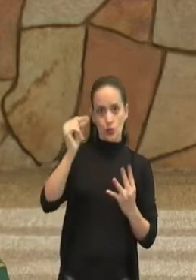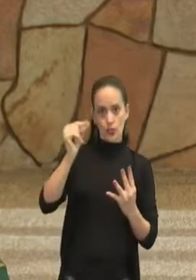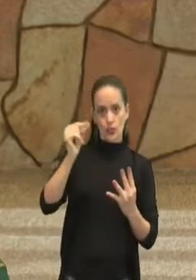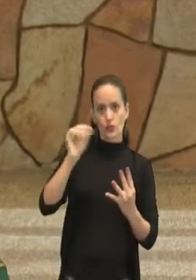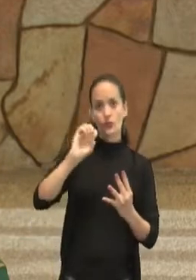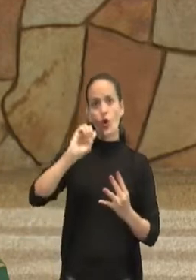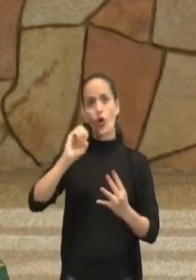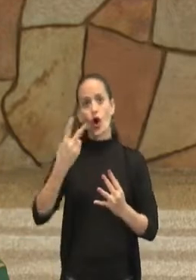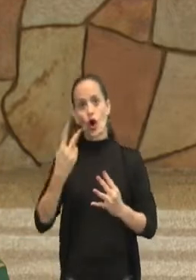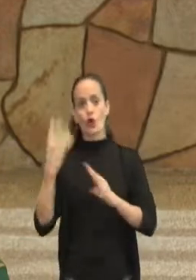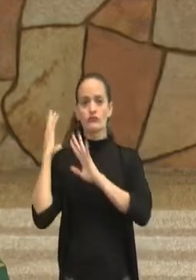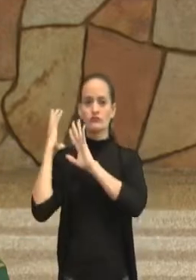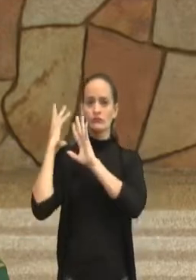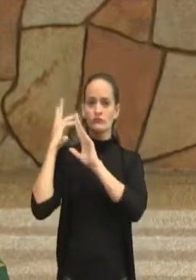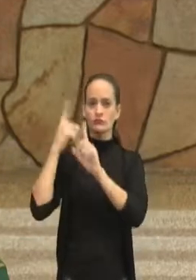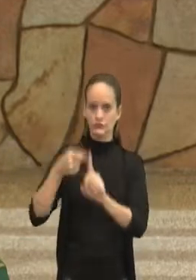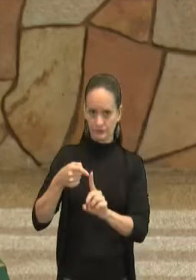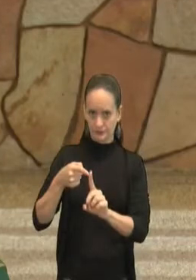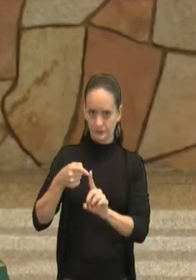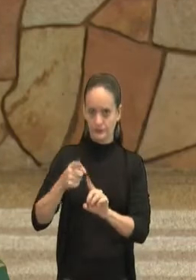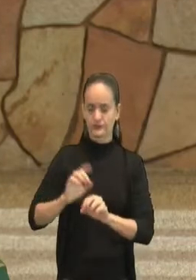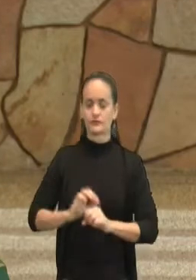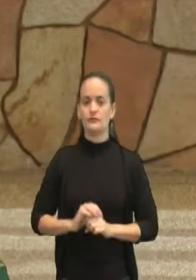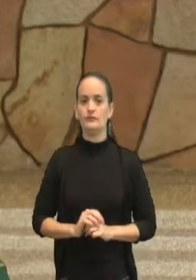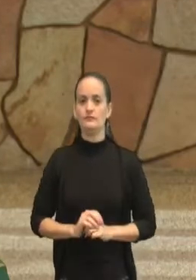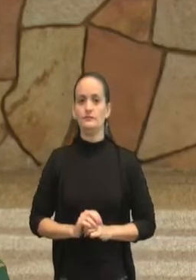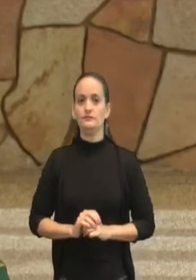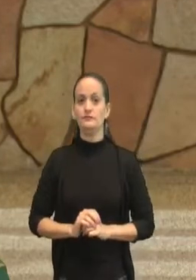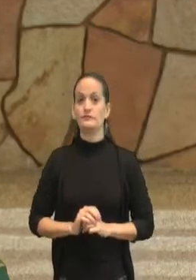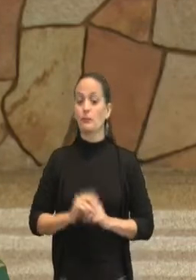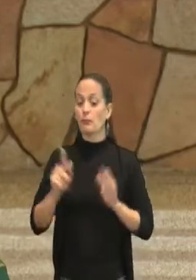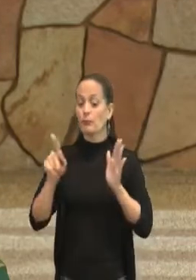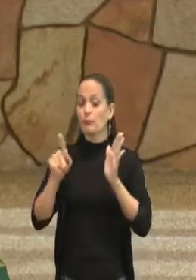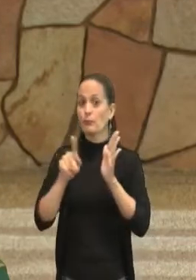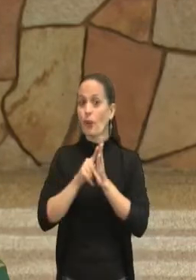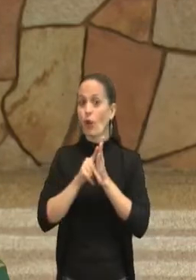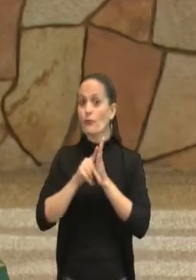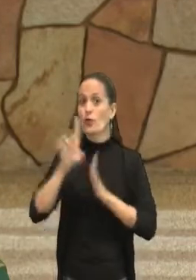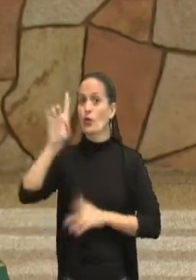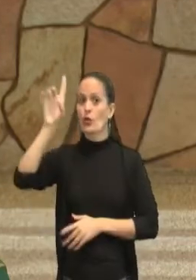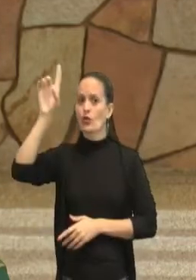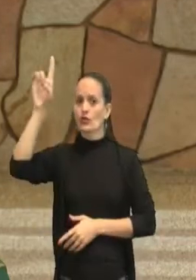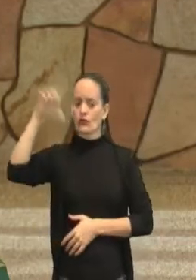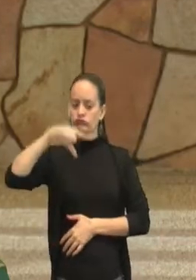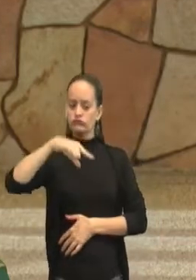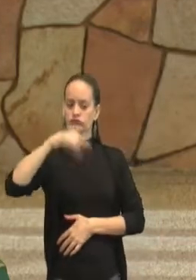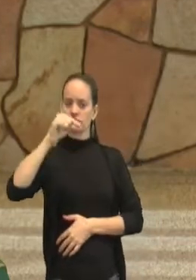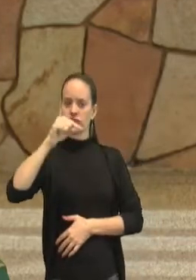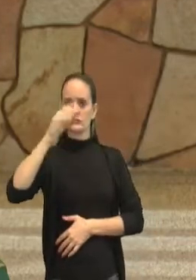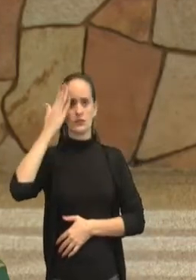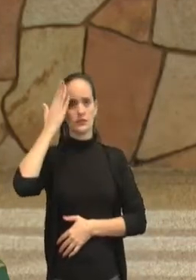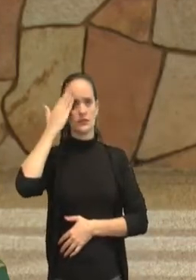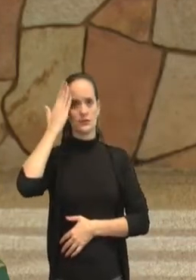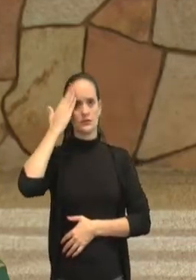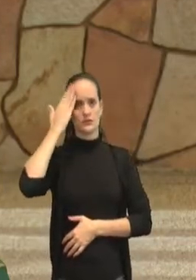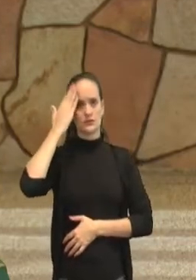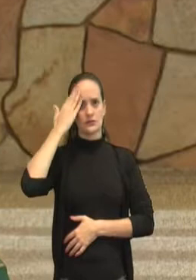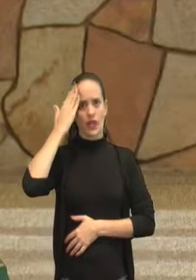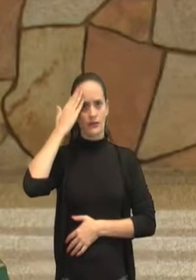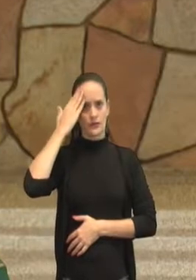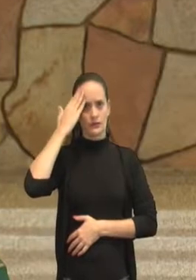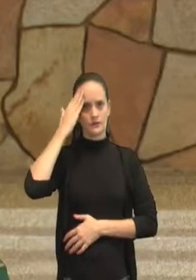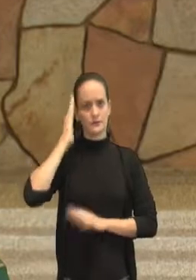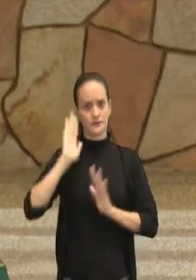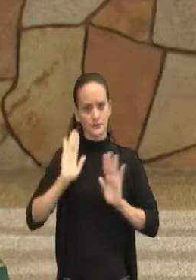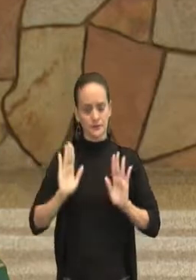eleitos, para os predestinados. O próprio Deus definiu os critérios dos chamados e dos